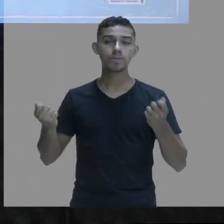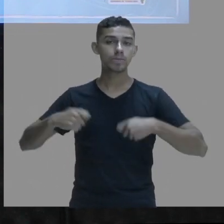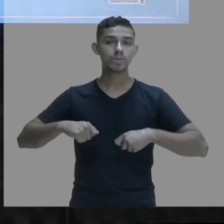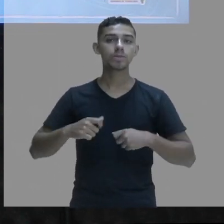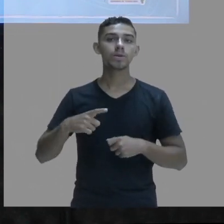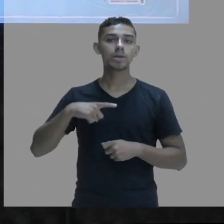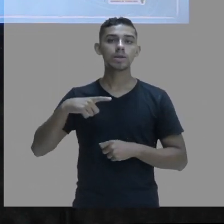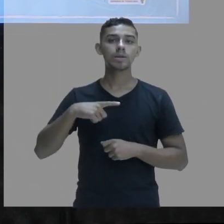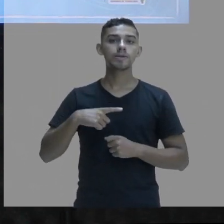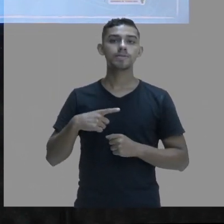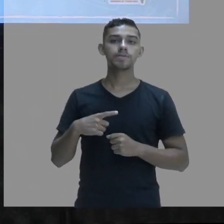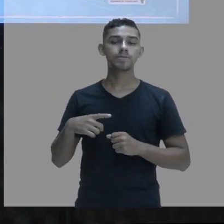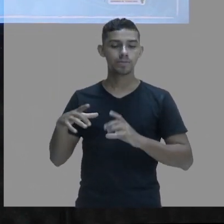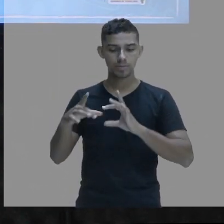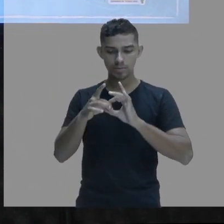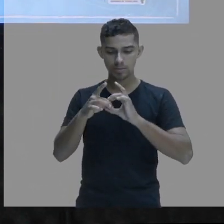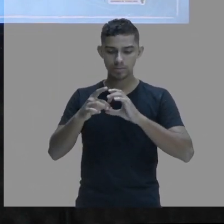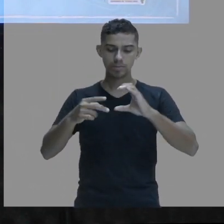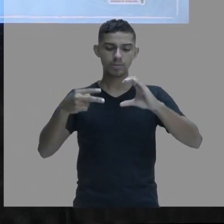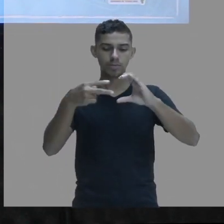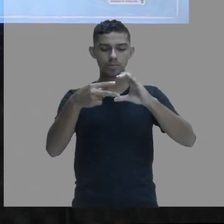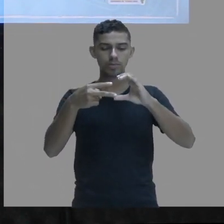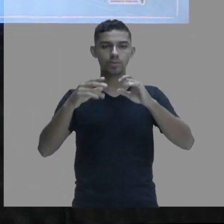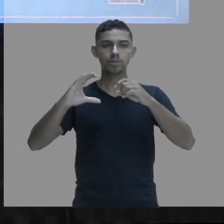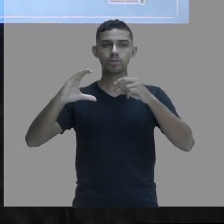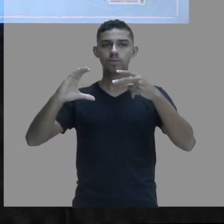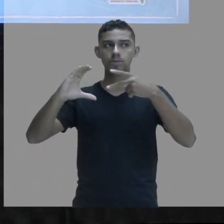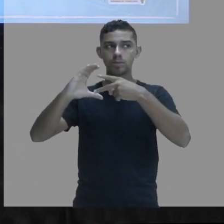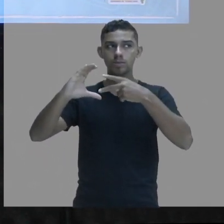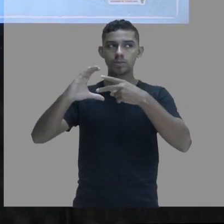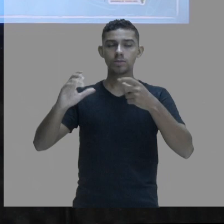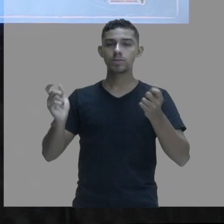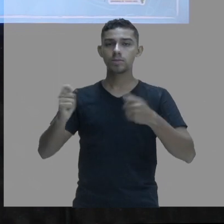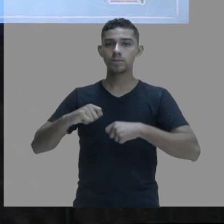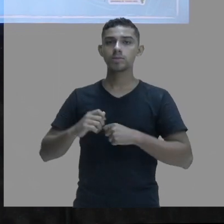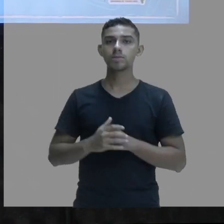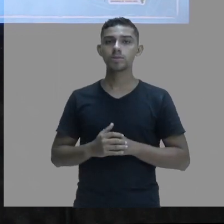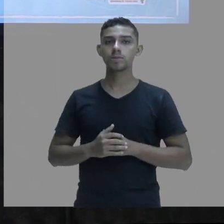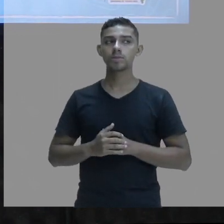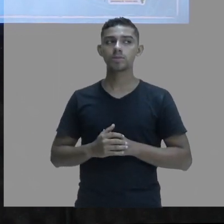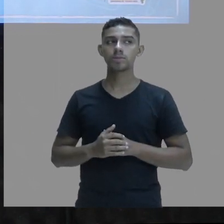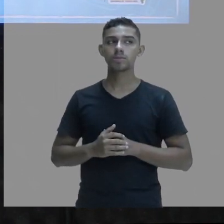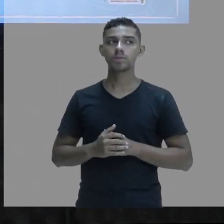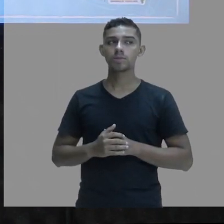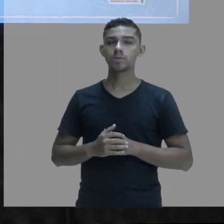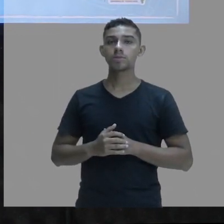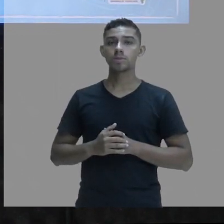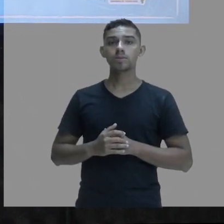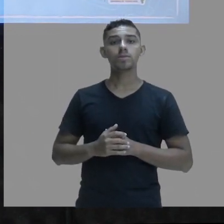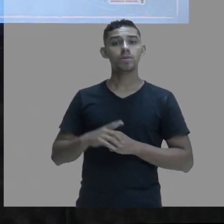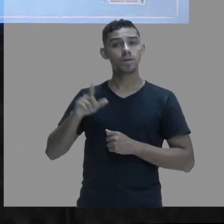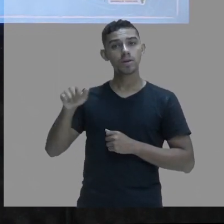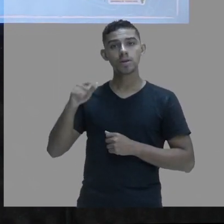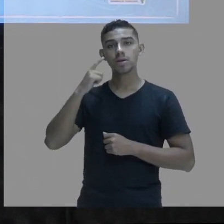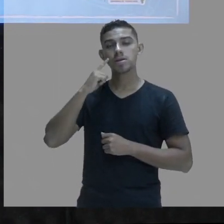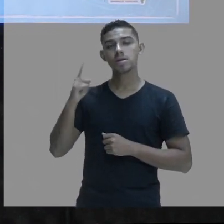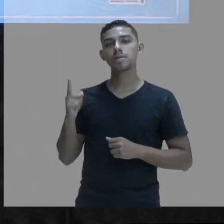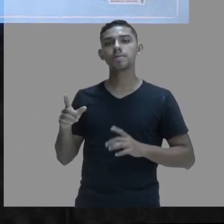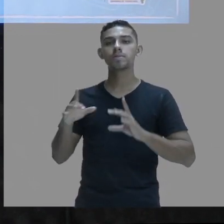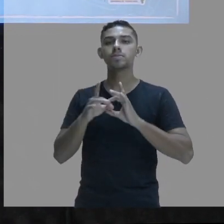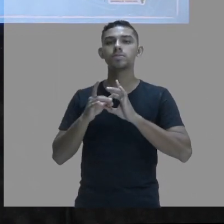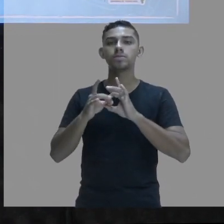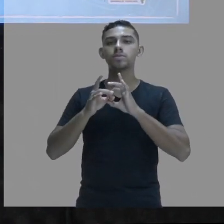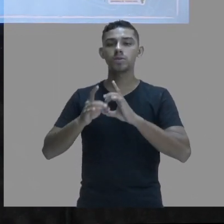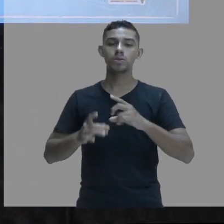a ligação dupla entre os carbonos intermediários, que nesse caso eu posso dizer que a ligação dupla está entre